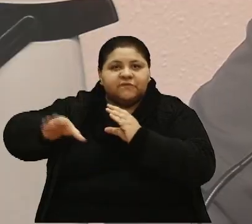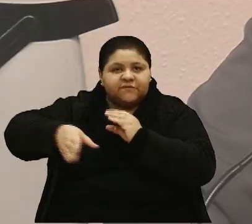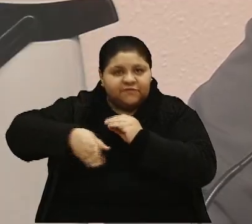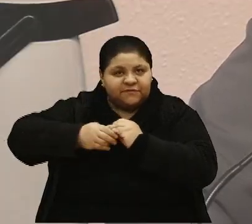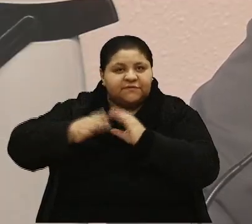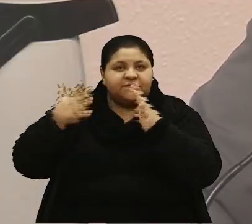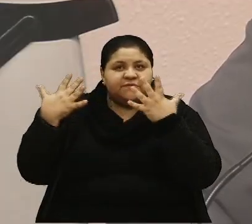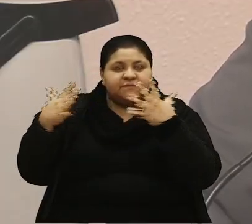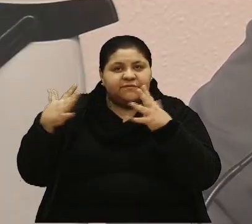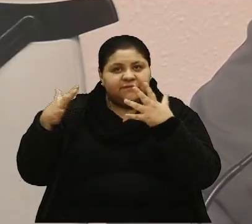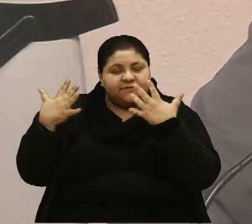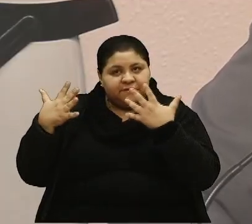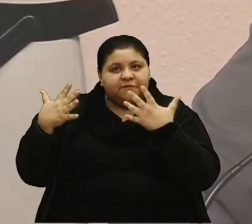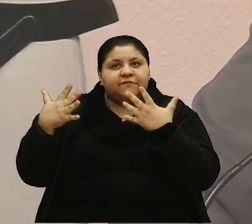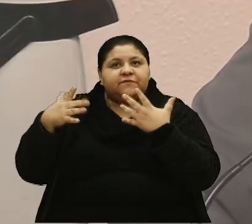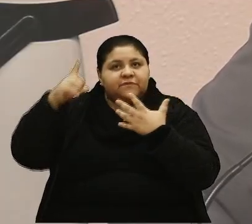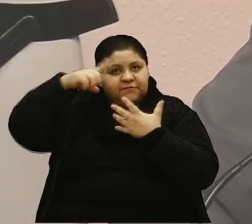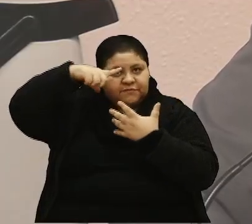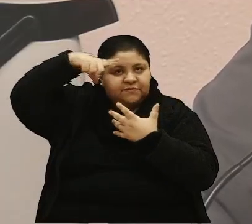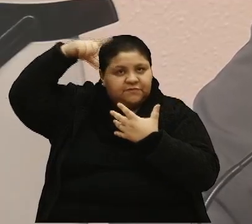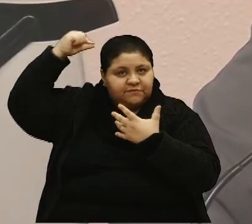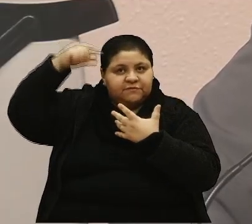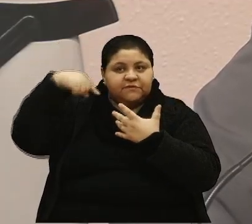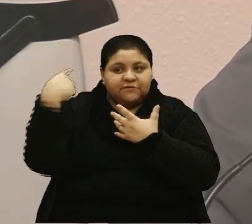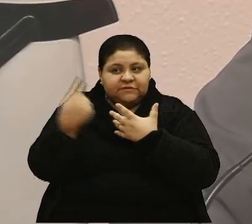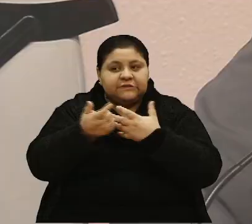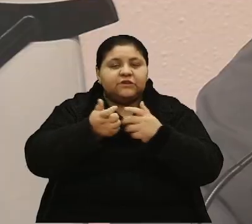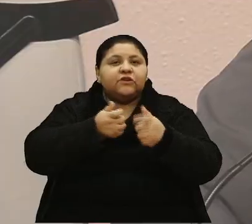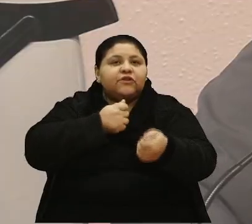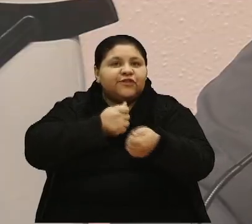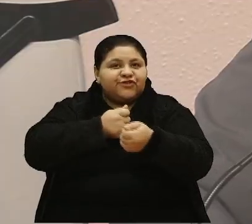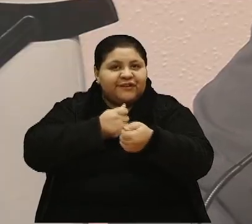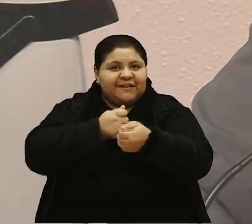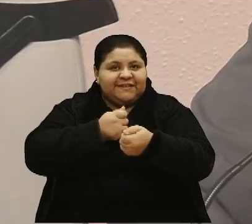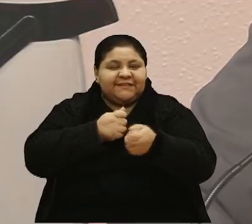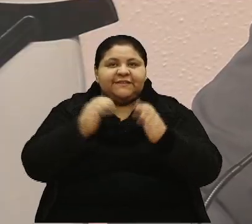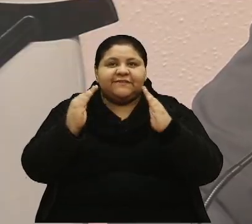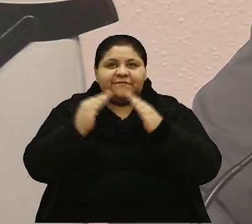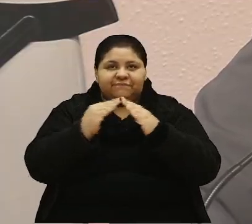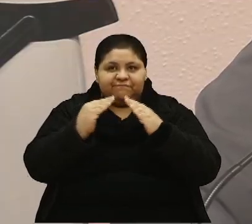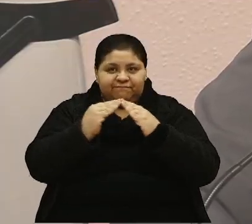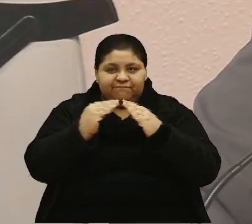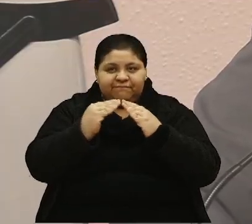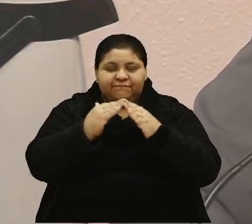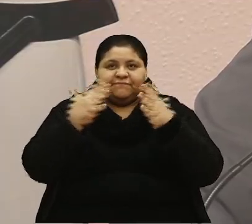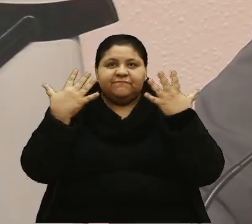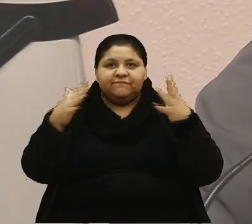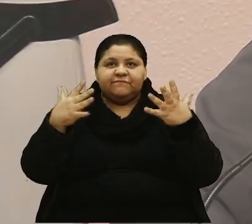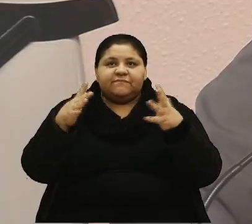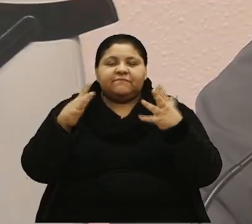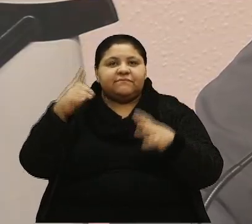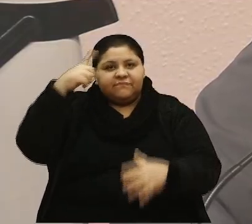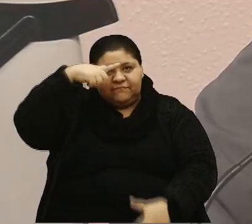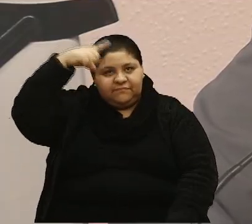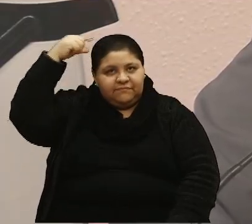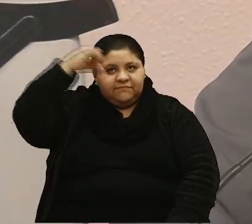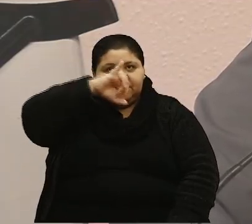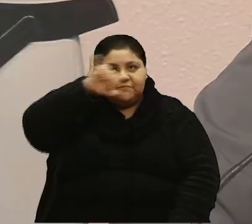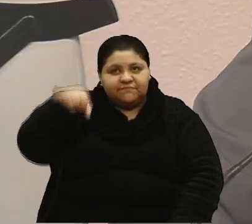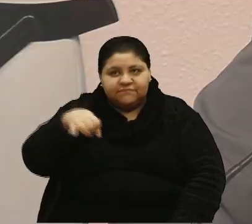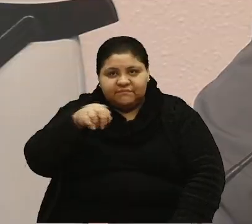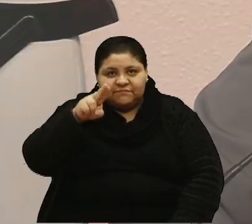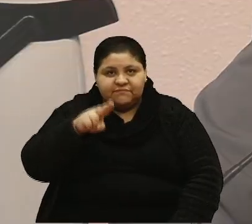esse voto de congratulação. Fábio Rausch, nosso jornalista da casa. Parabéns ao Fábio, a Ju,